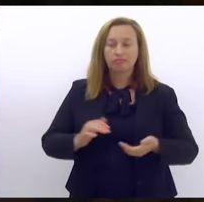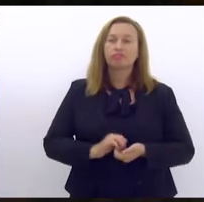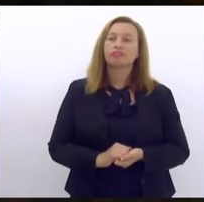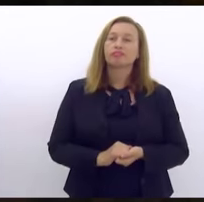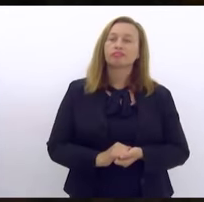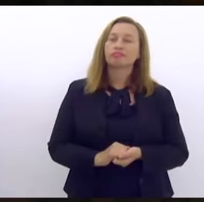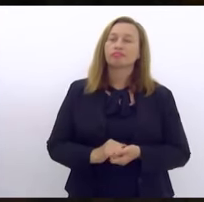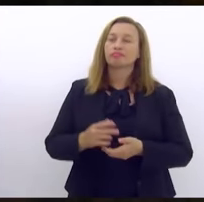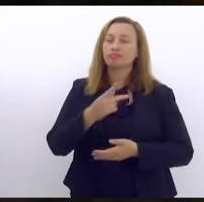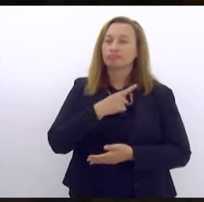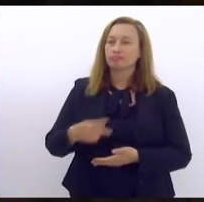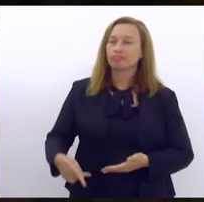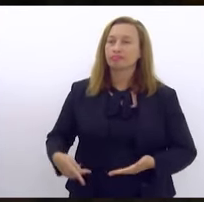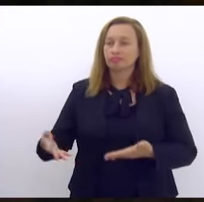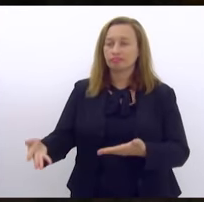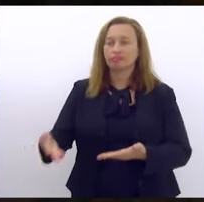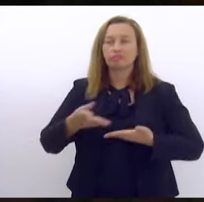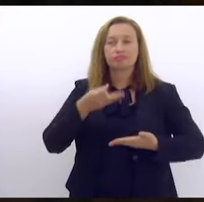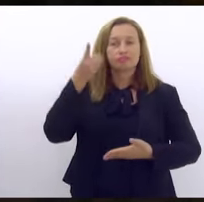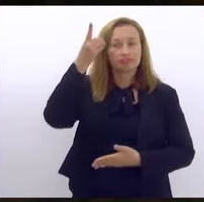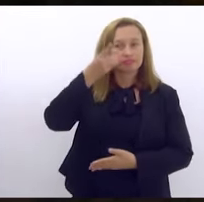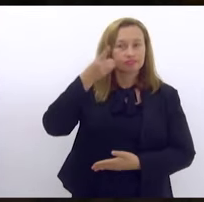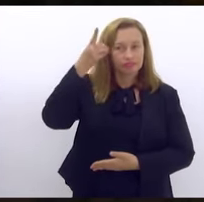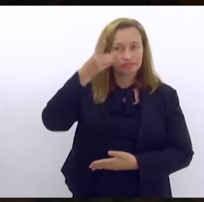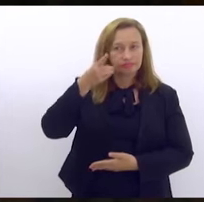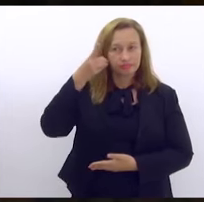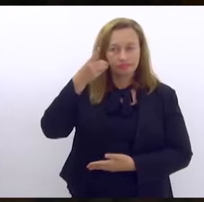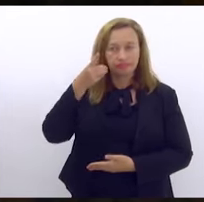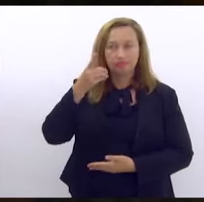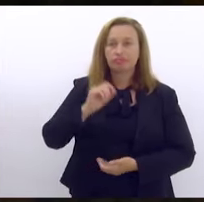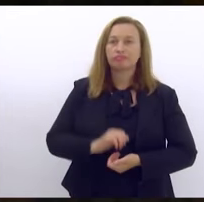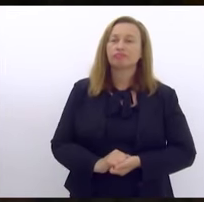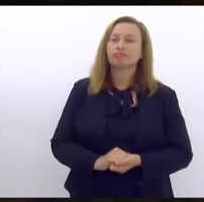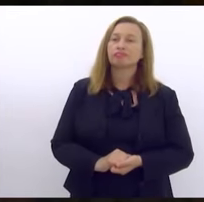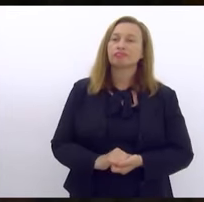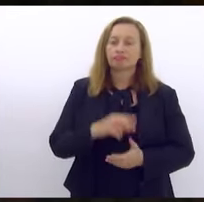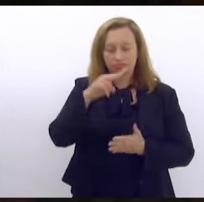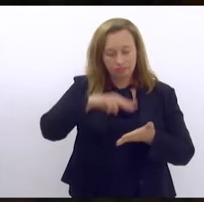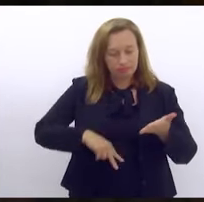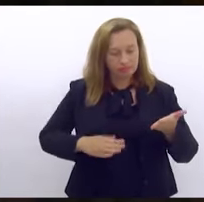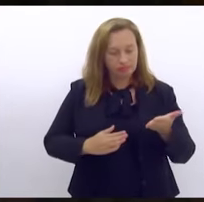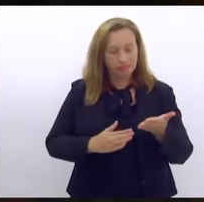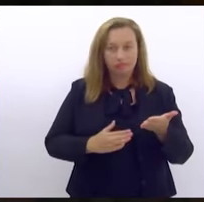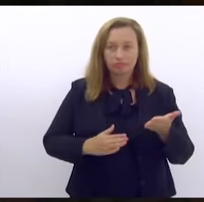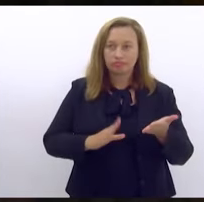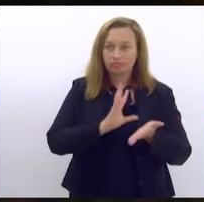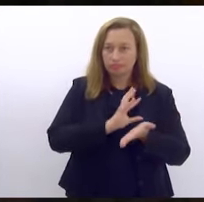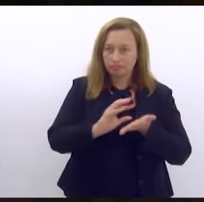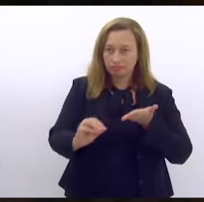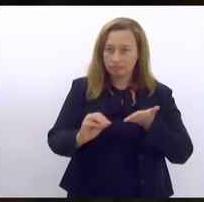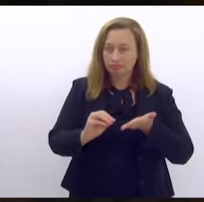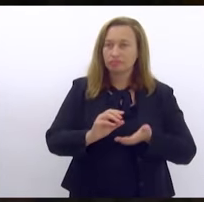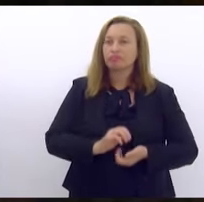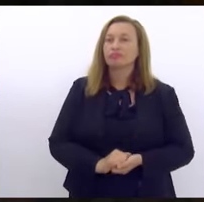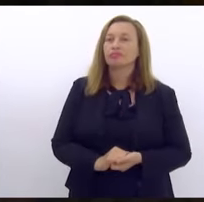A presidência convida o senhor deputado para fazer a leitura